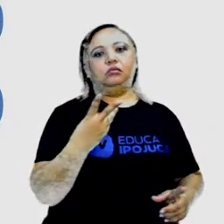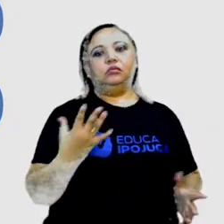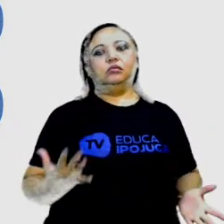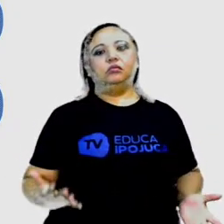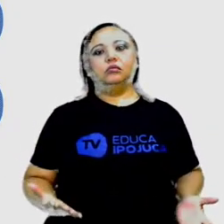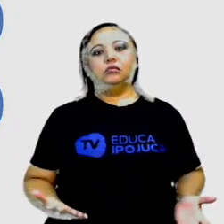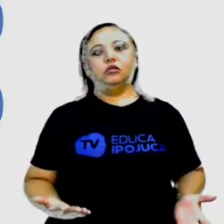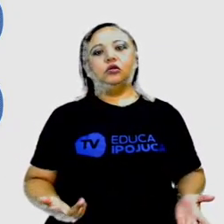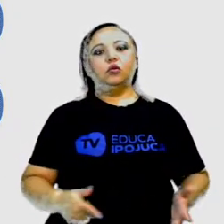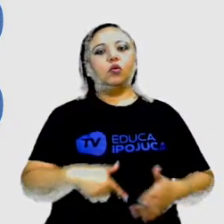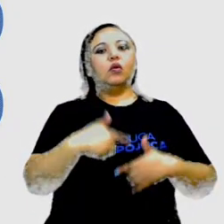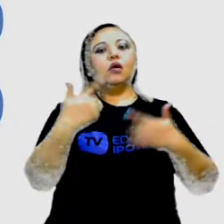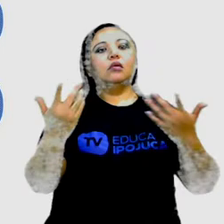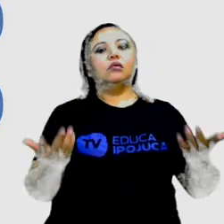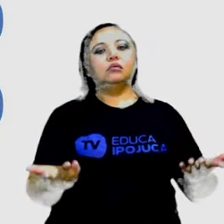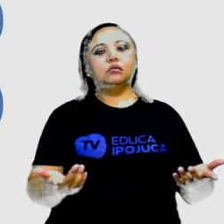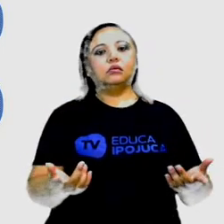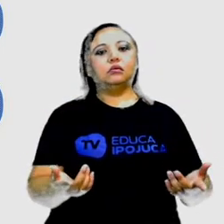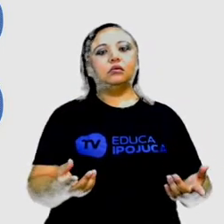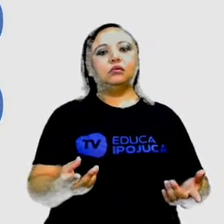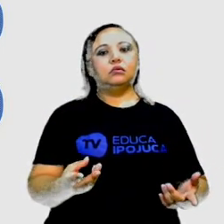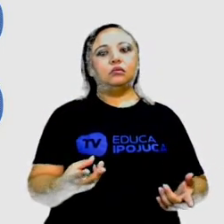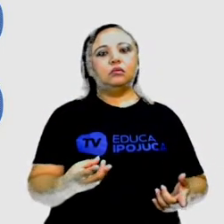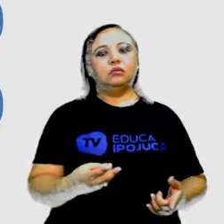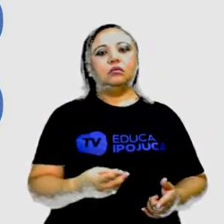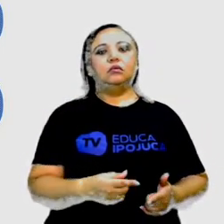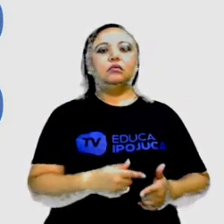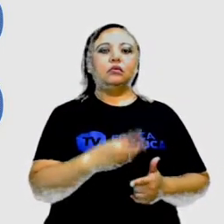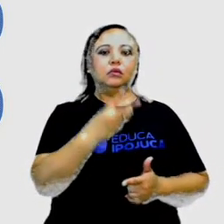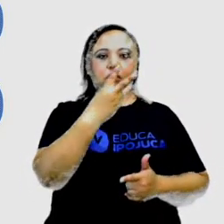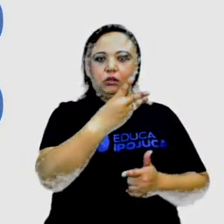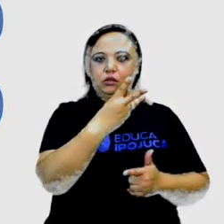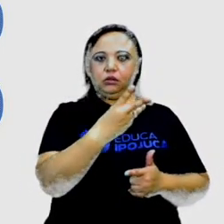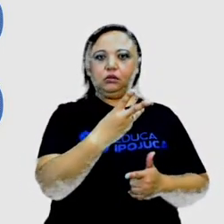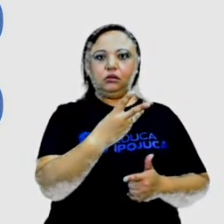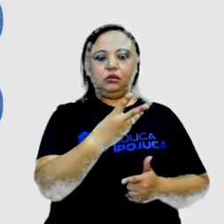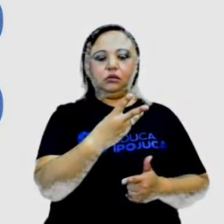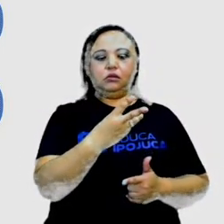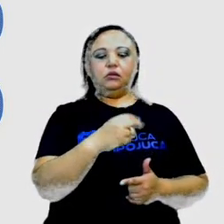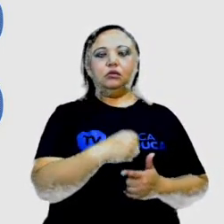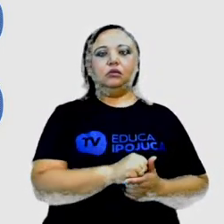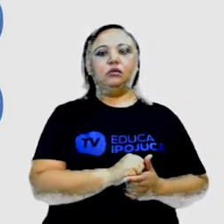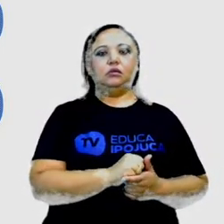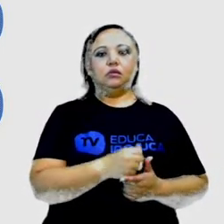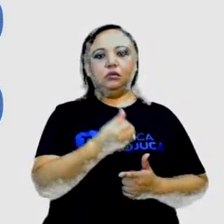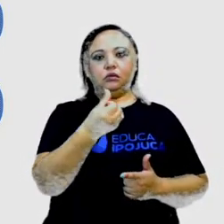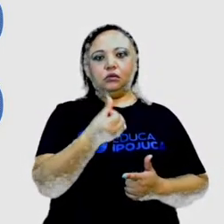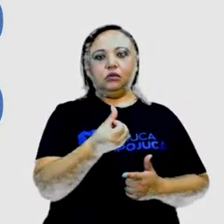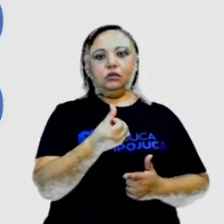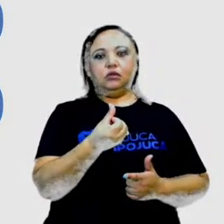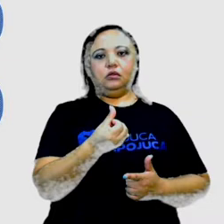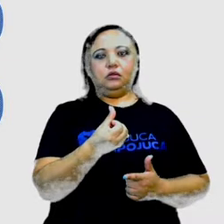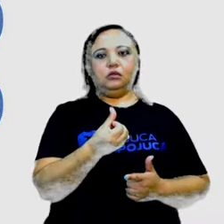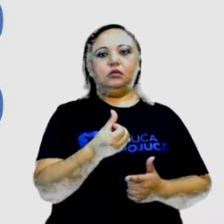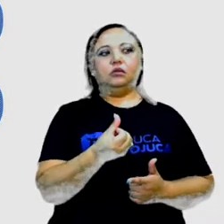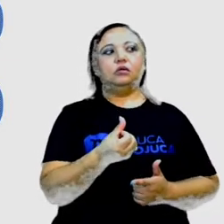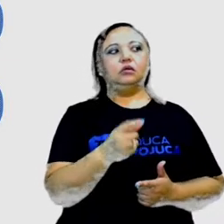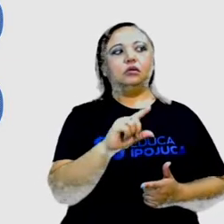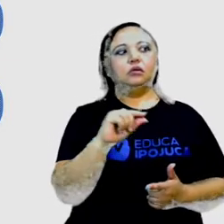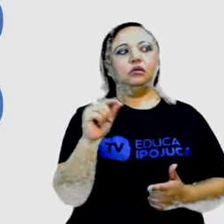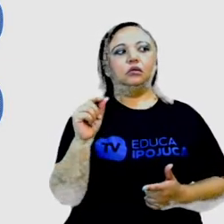3, quais são os próximos que também têm 3 por divisor? Seria o 3, o 6, que já foi